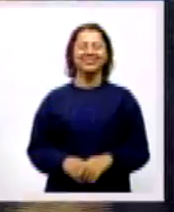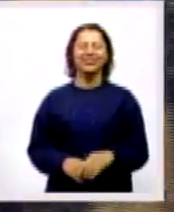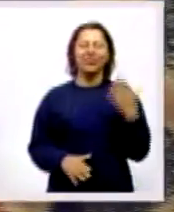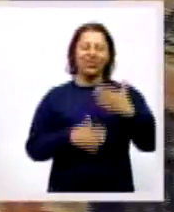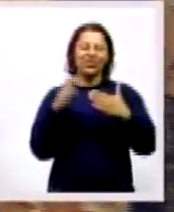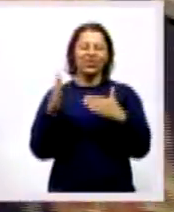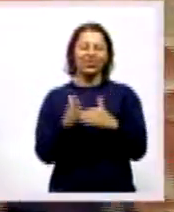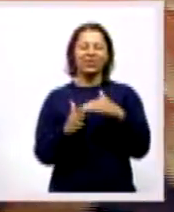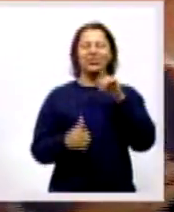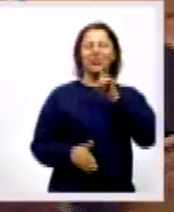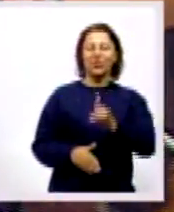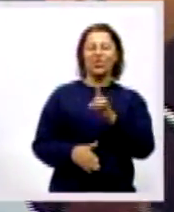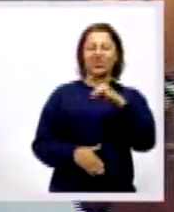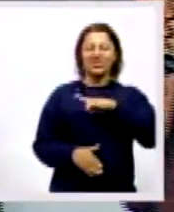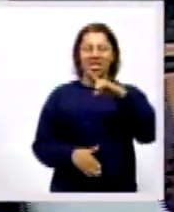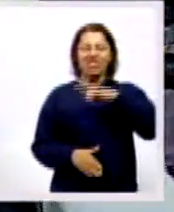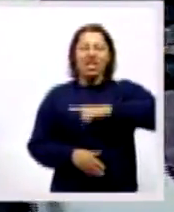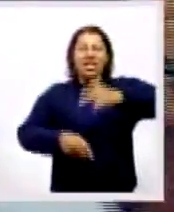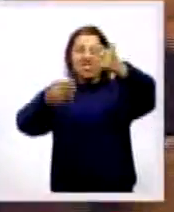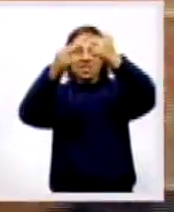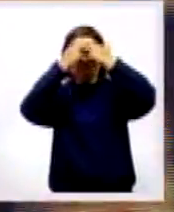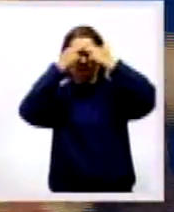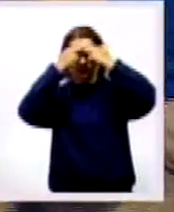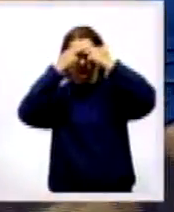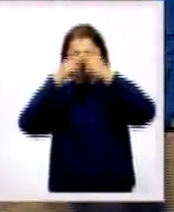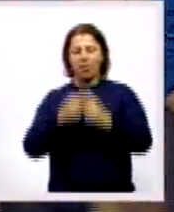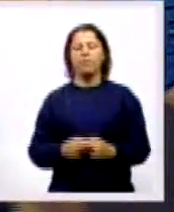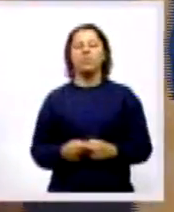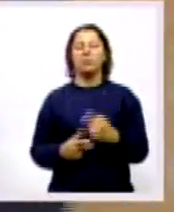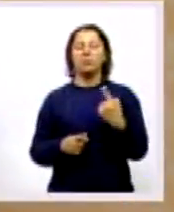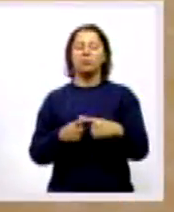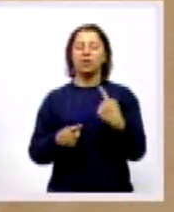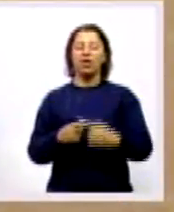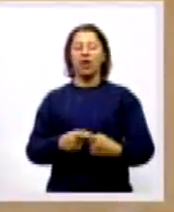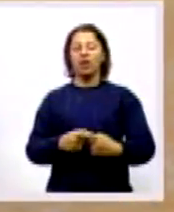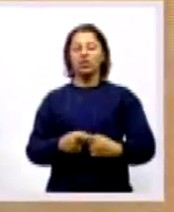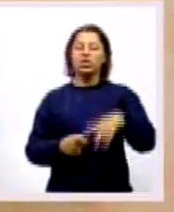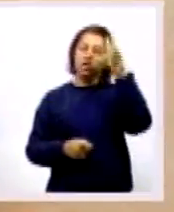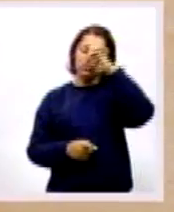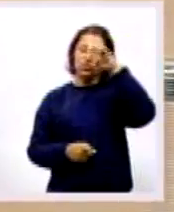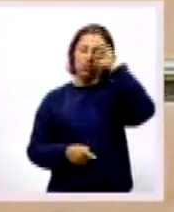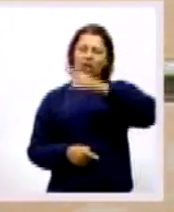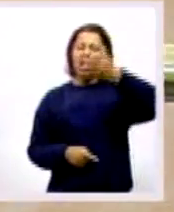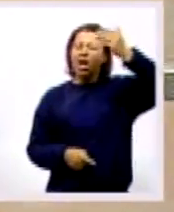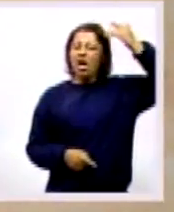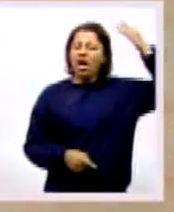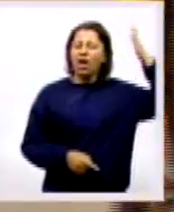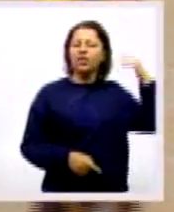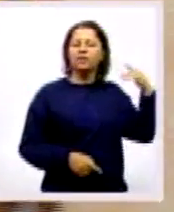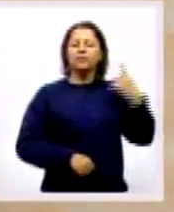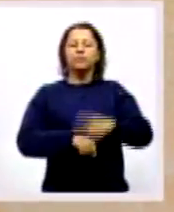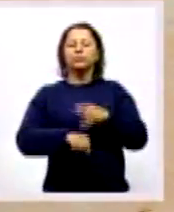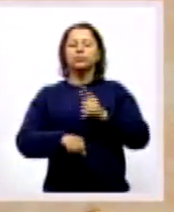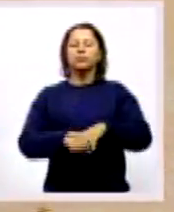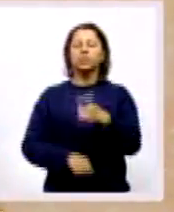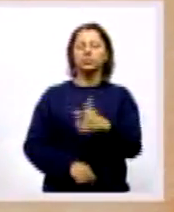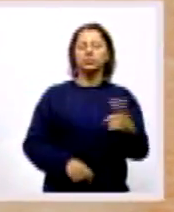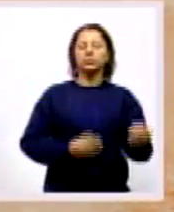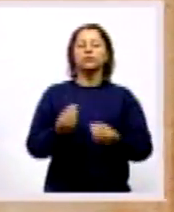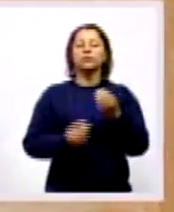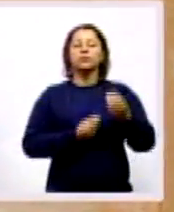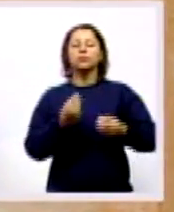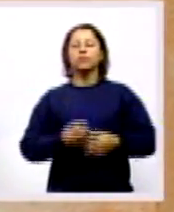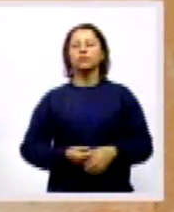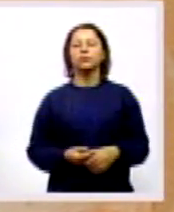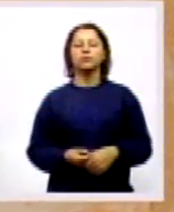Tudo isso você traz no inconsciente, as histórias que você ouviu. E você naquele momento, você não tinha como se defender, você não